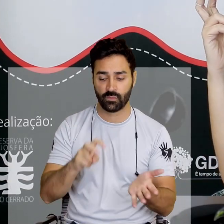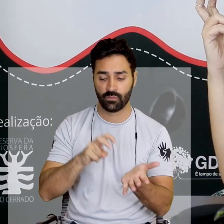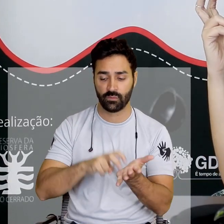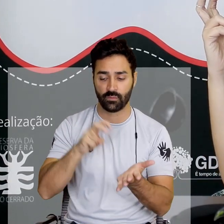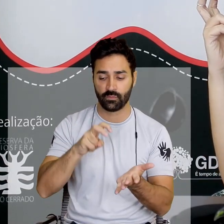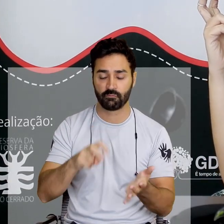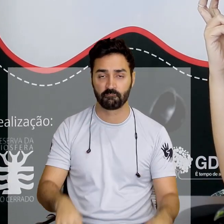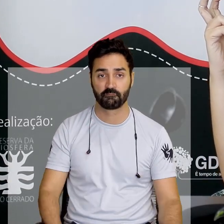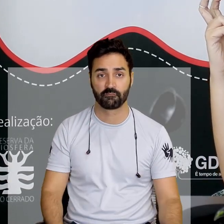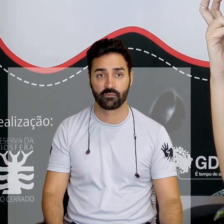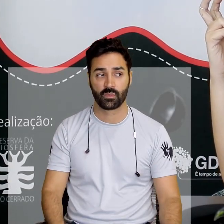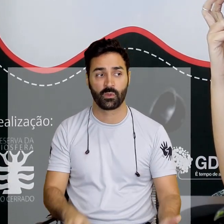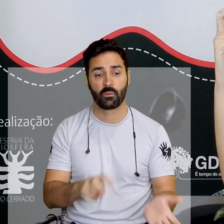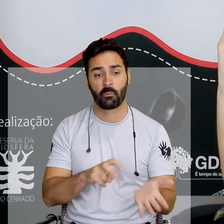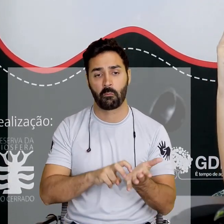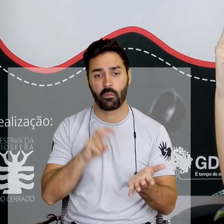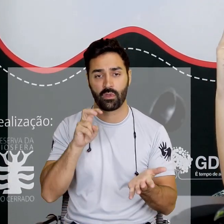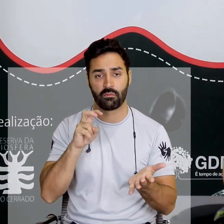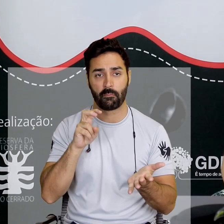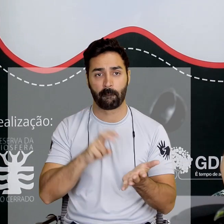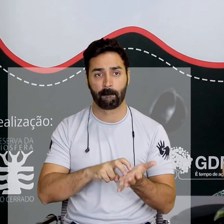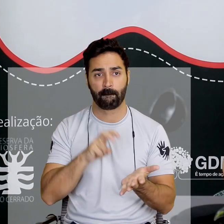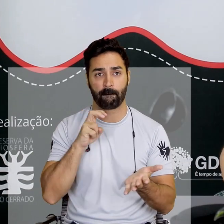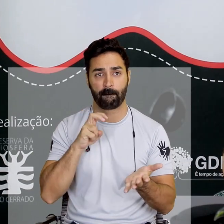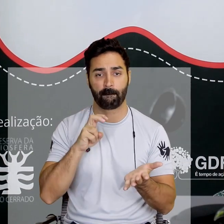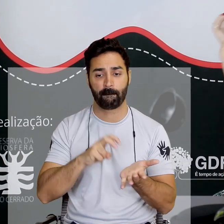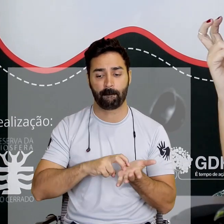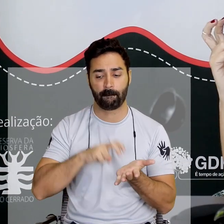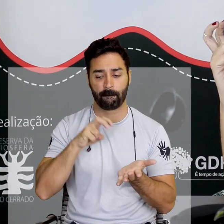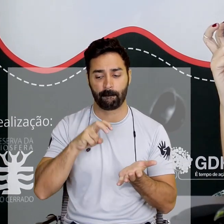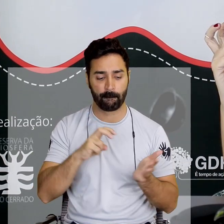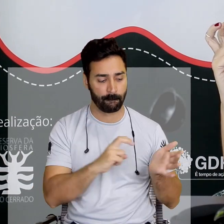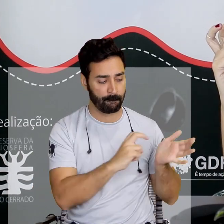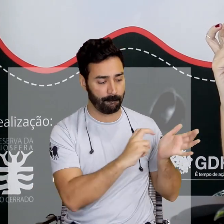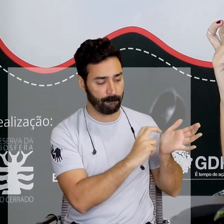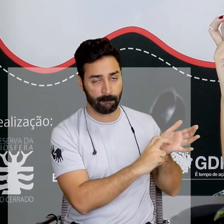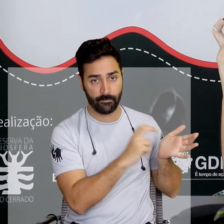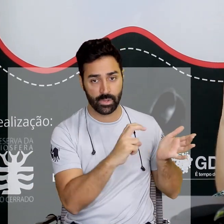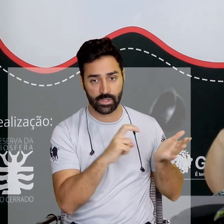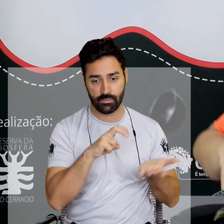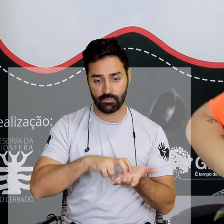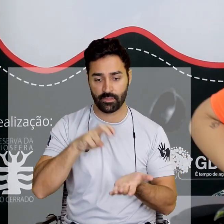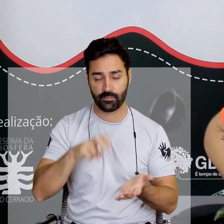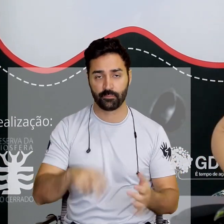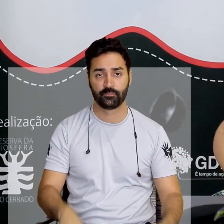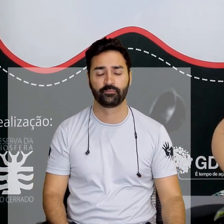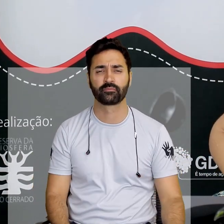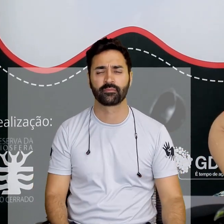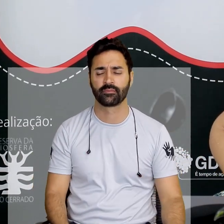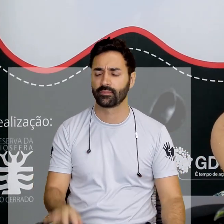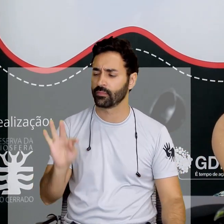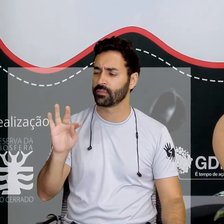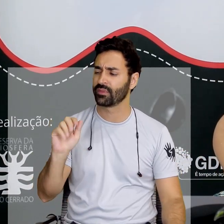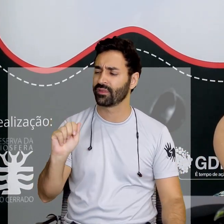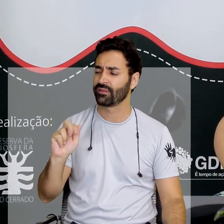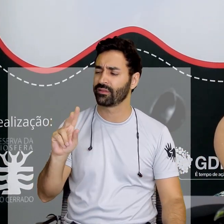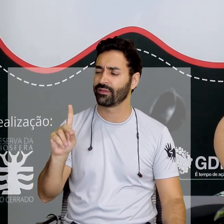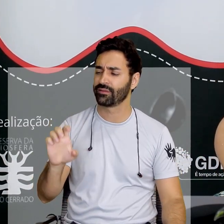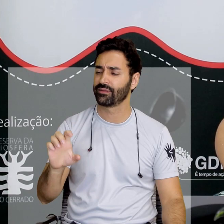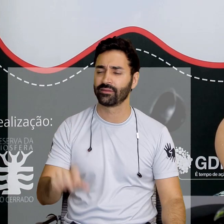Manhã. Uma vez só, ok? Manhã. E o sinal de tarde?